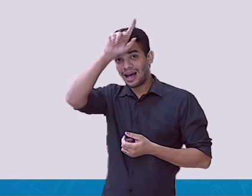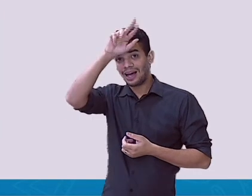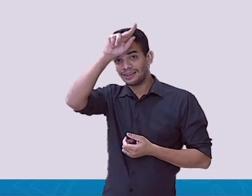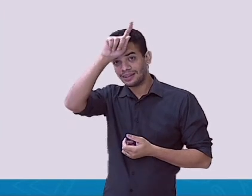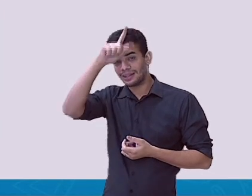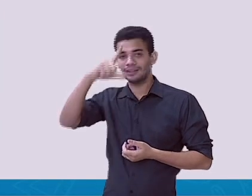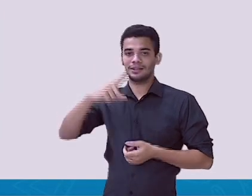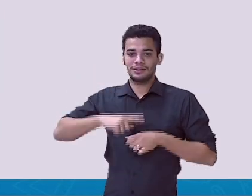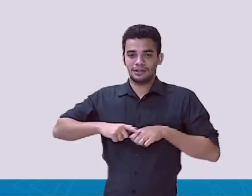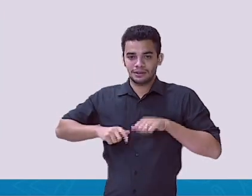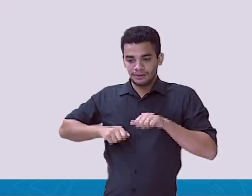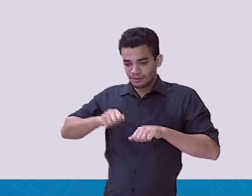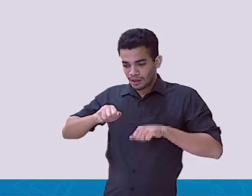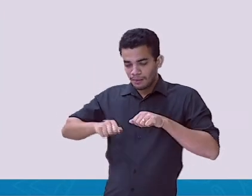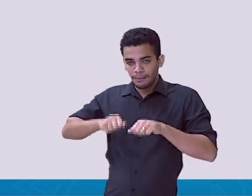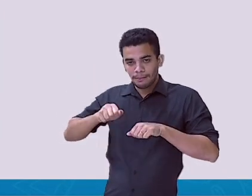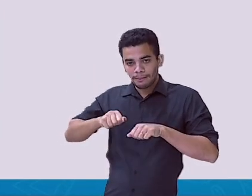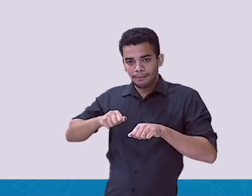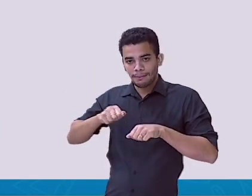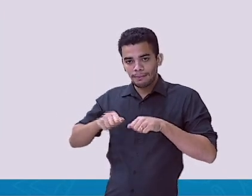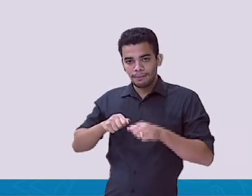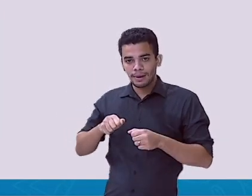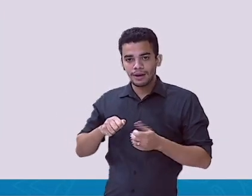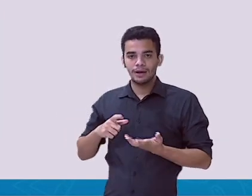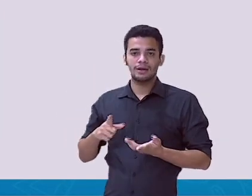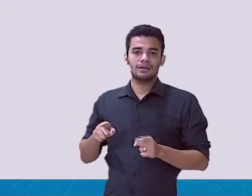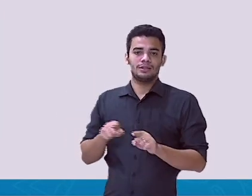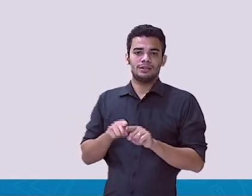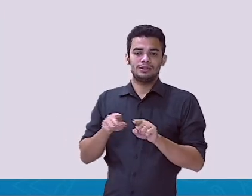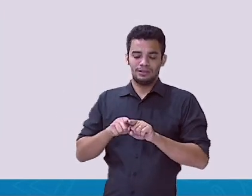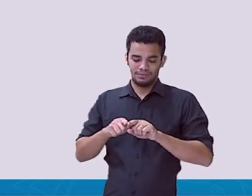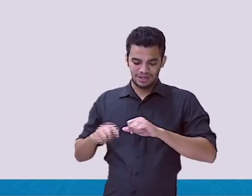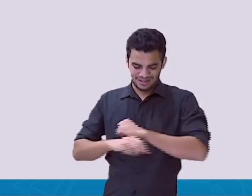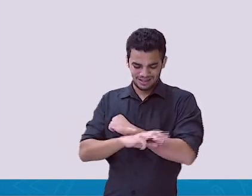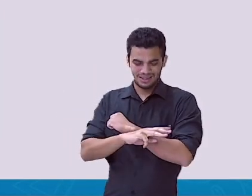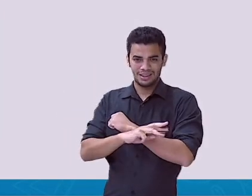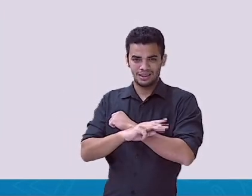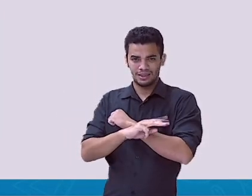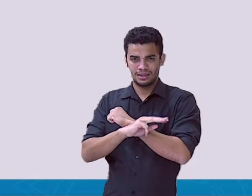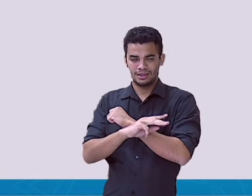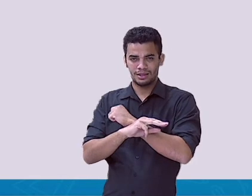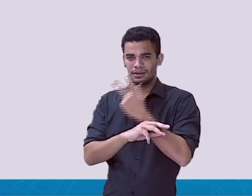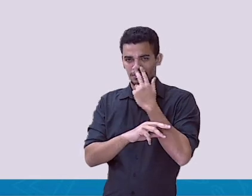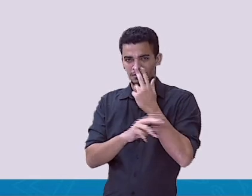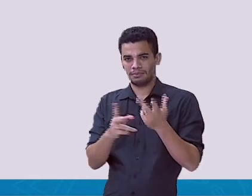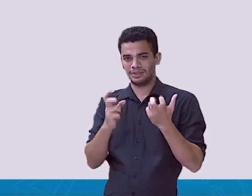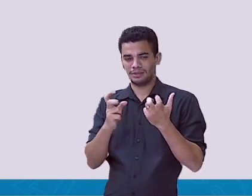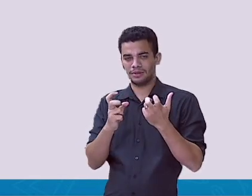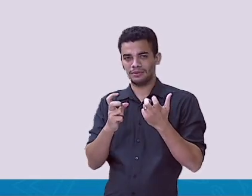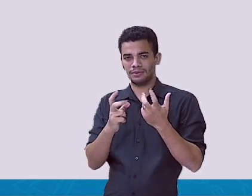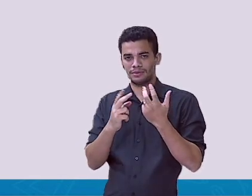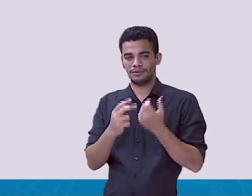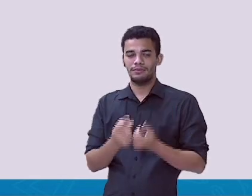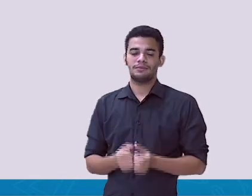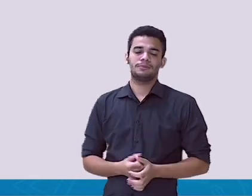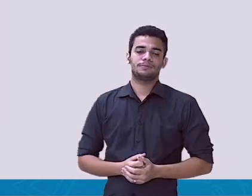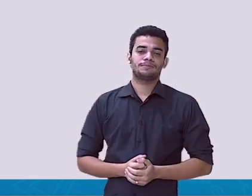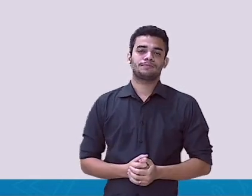As patas, bem organizadas. E tem a cauda. Olha lá para vocês verem a cauda. Então, olha